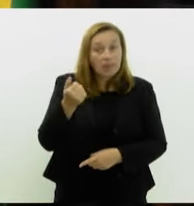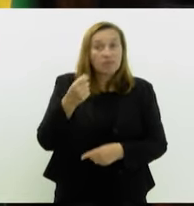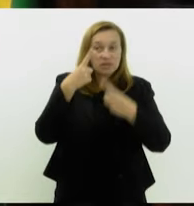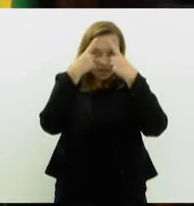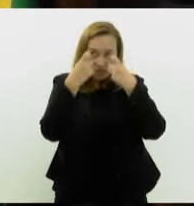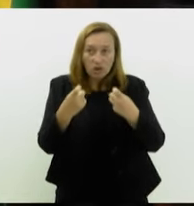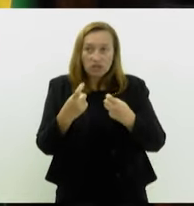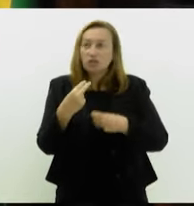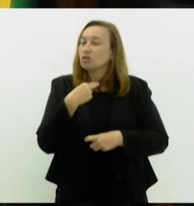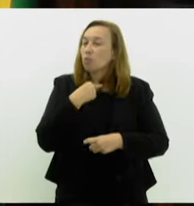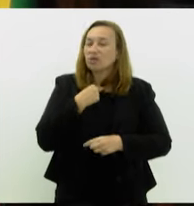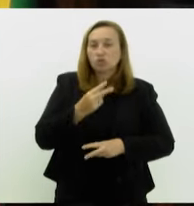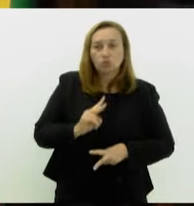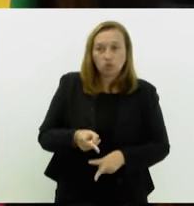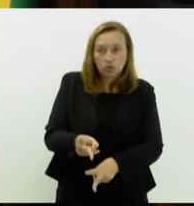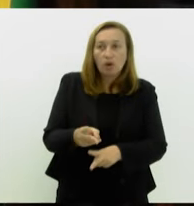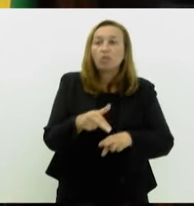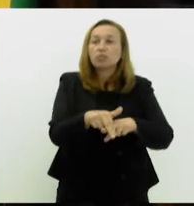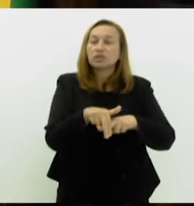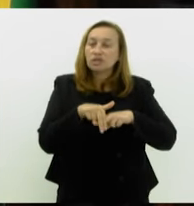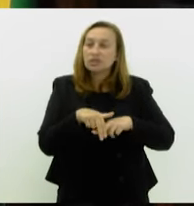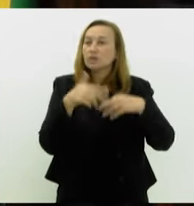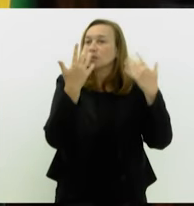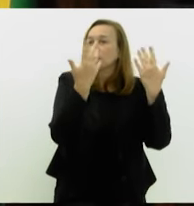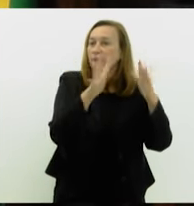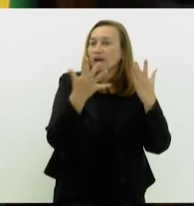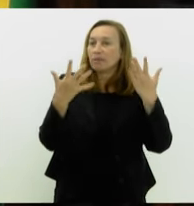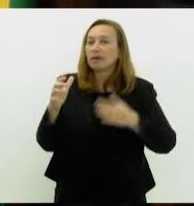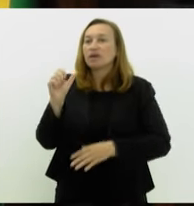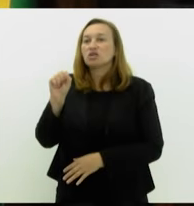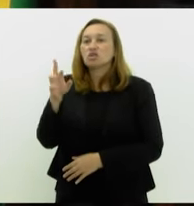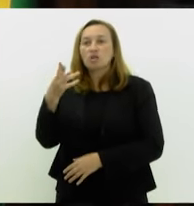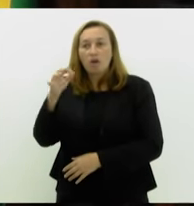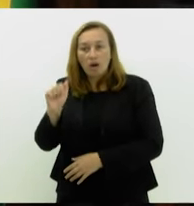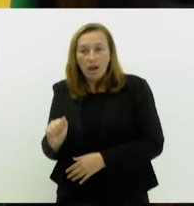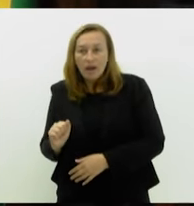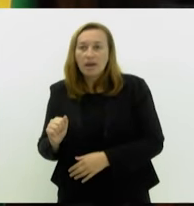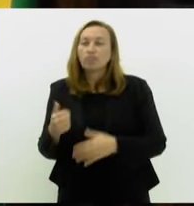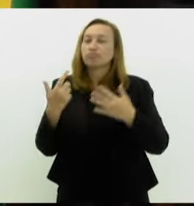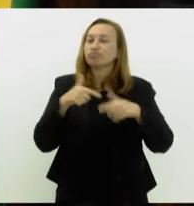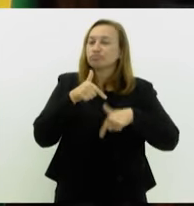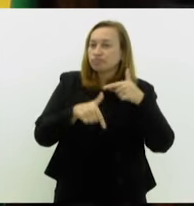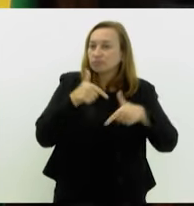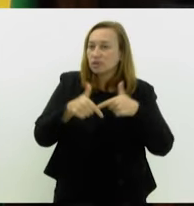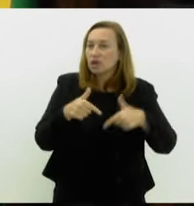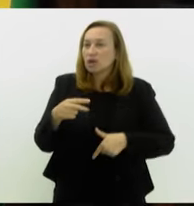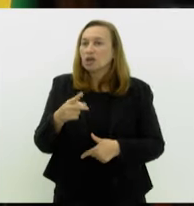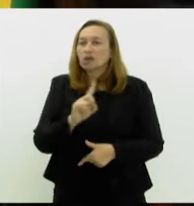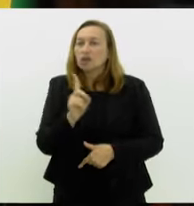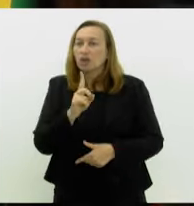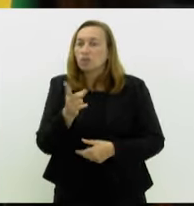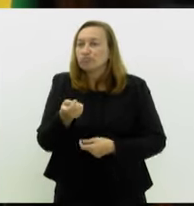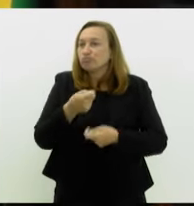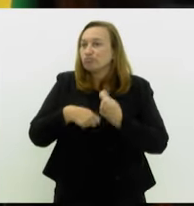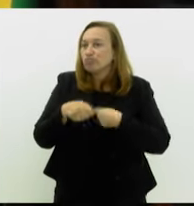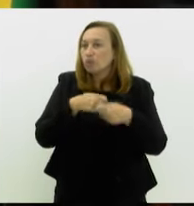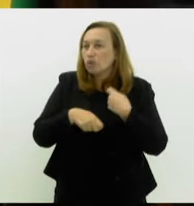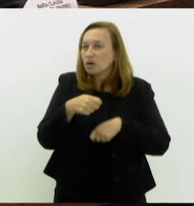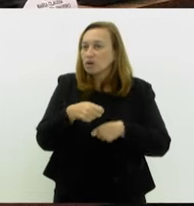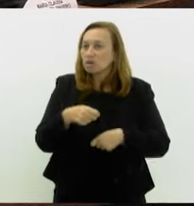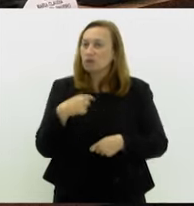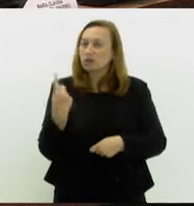ela não pode continuar por isso Parabéns Soraia pelo esse trabalho nós não negociamos a nossa